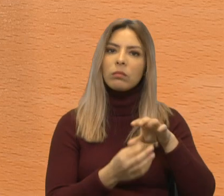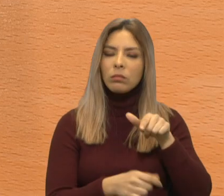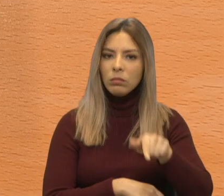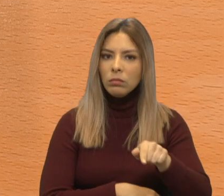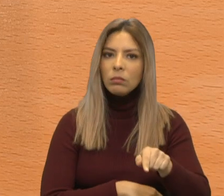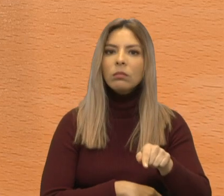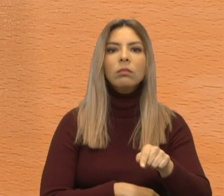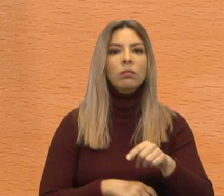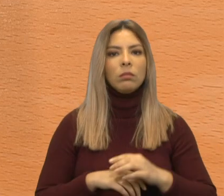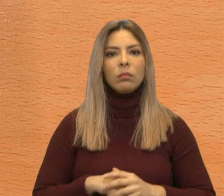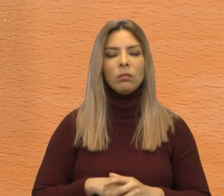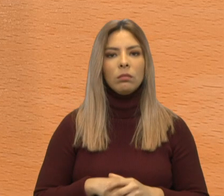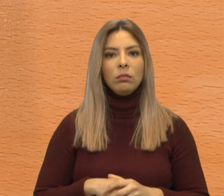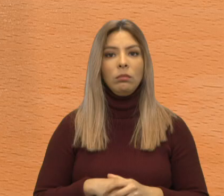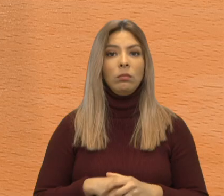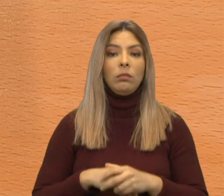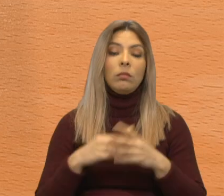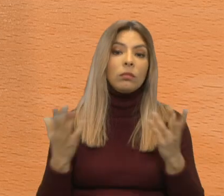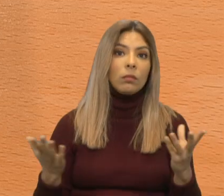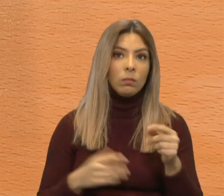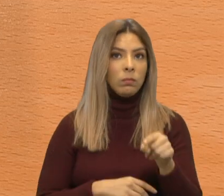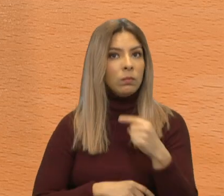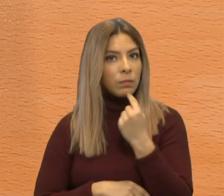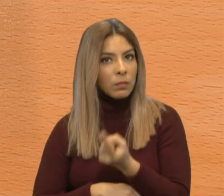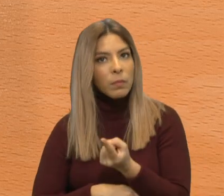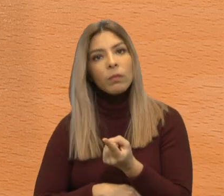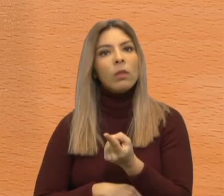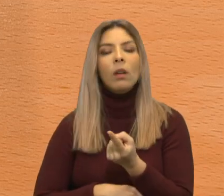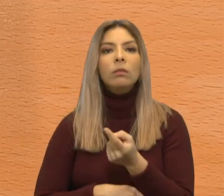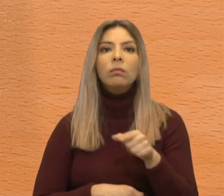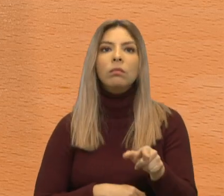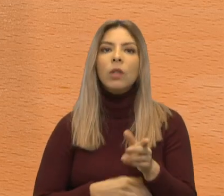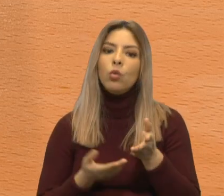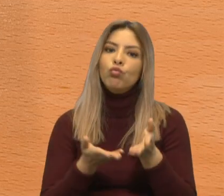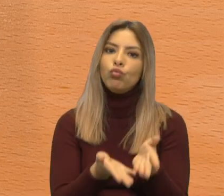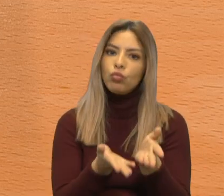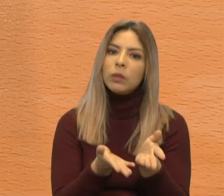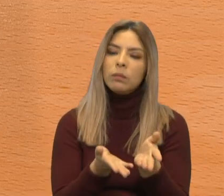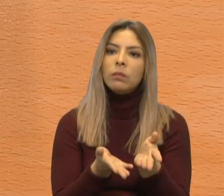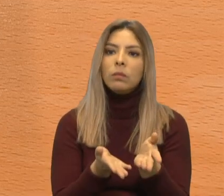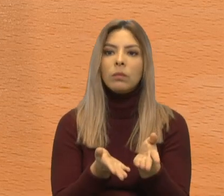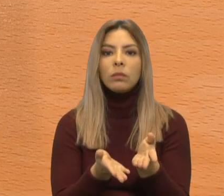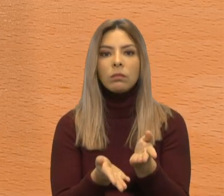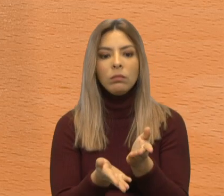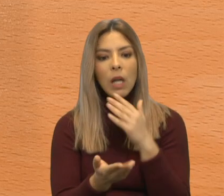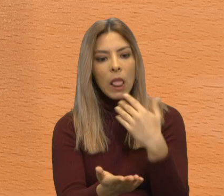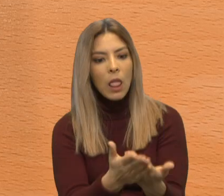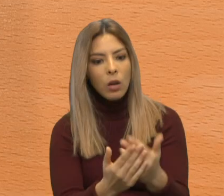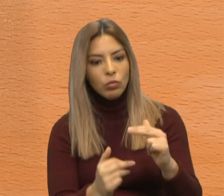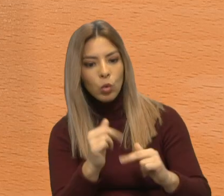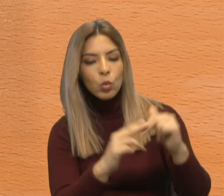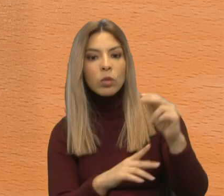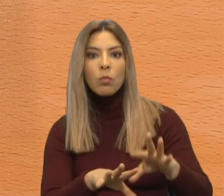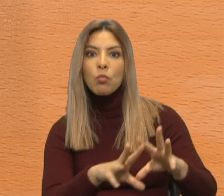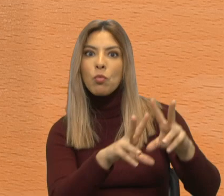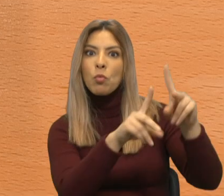100 anos. Então, as instituições que a Igreja Católica ajudou a construir, algumas ligadas